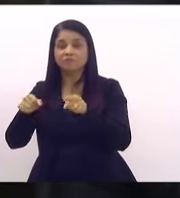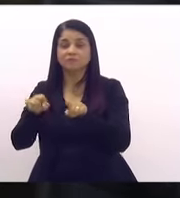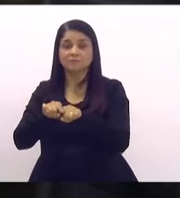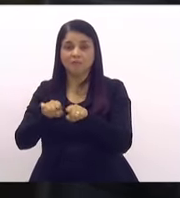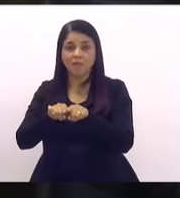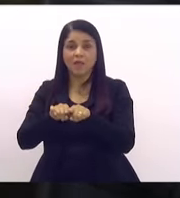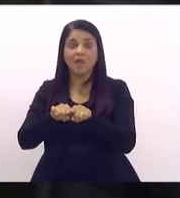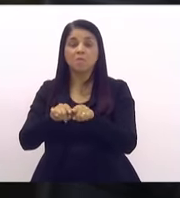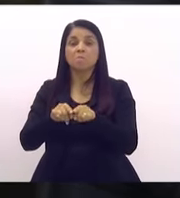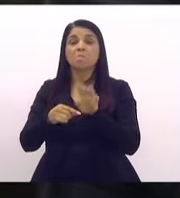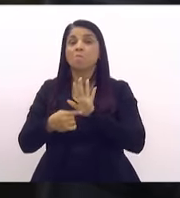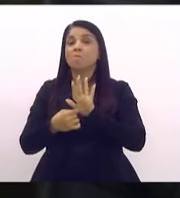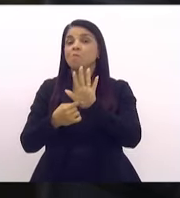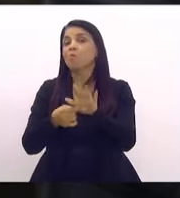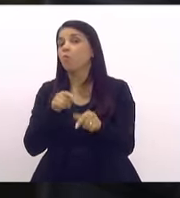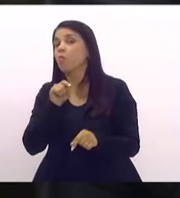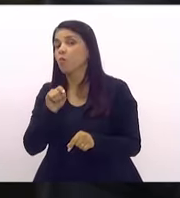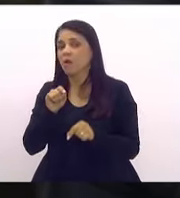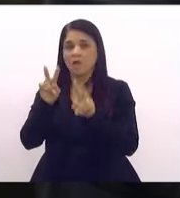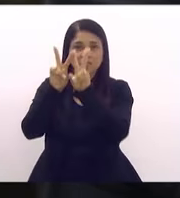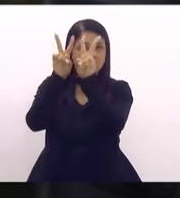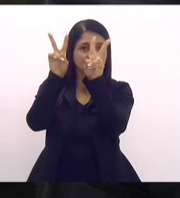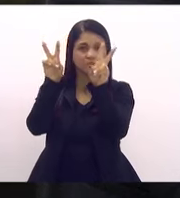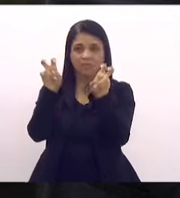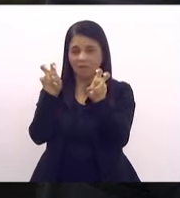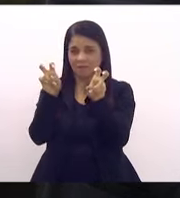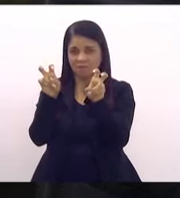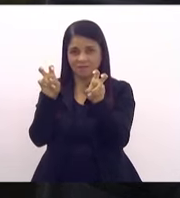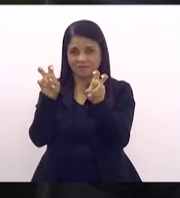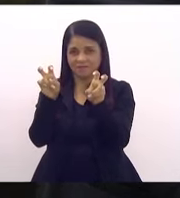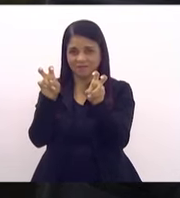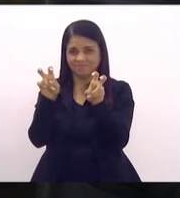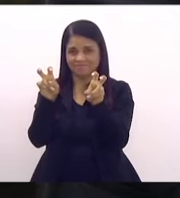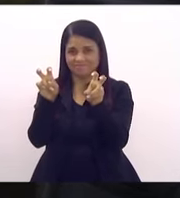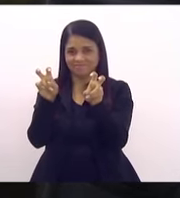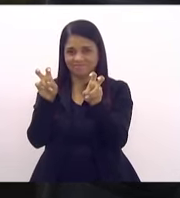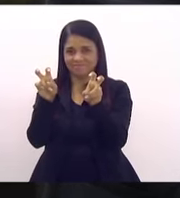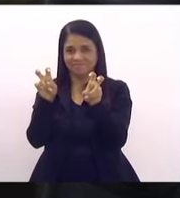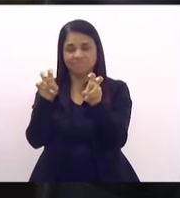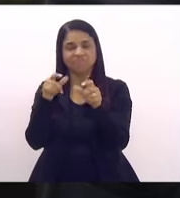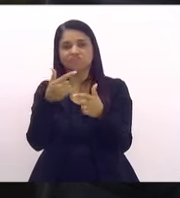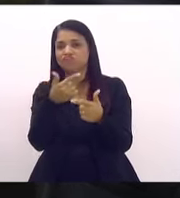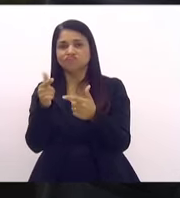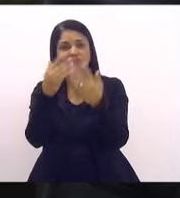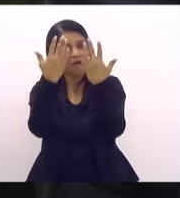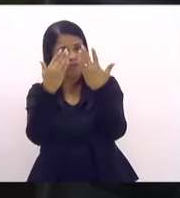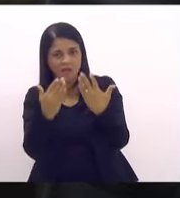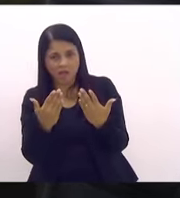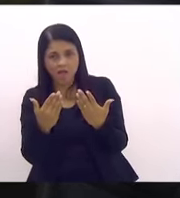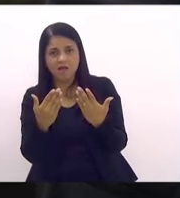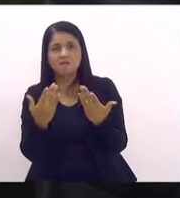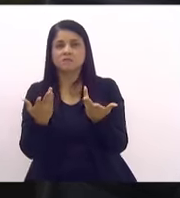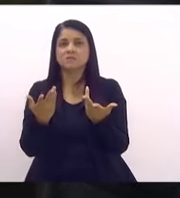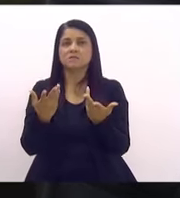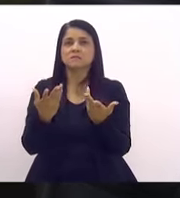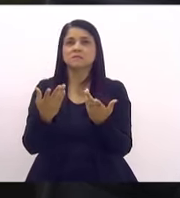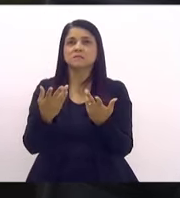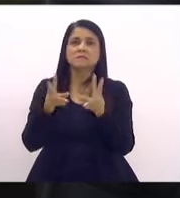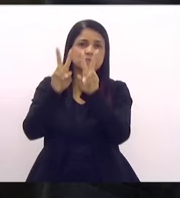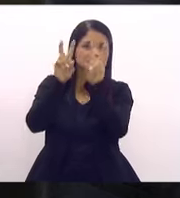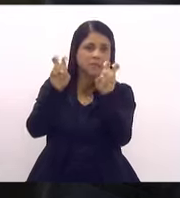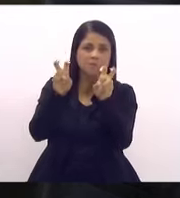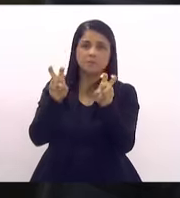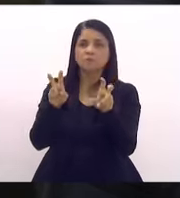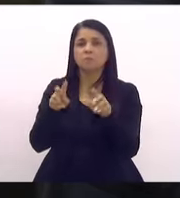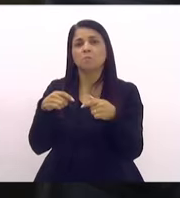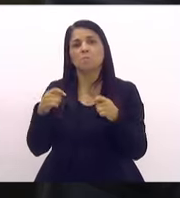é trazido à tona temas que às vezes não foram analisados, temas que podiam ser melhorados.